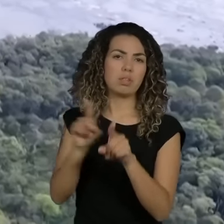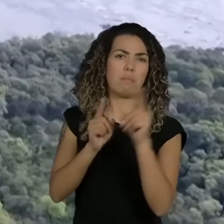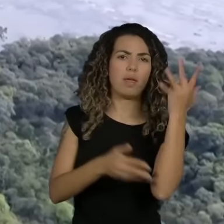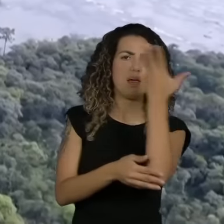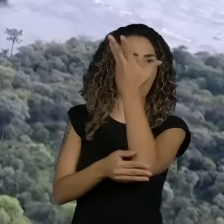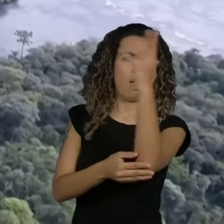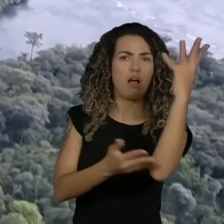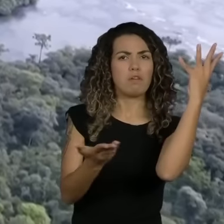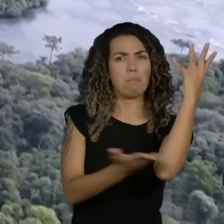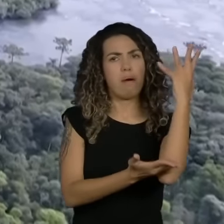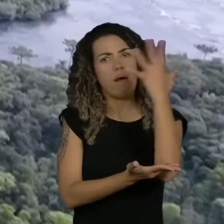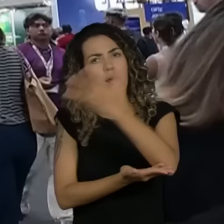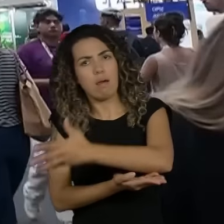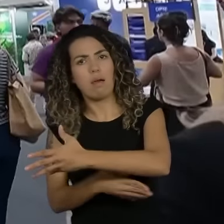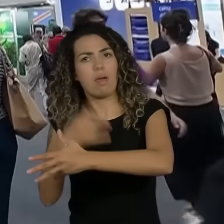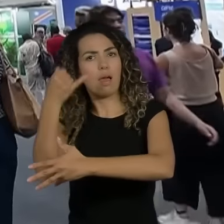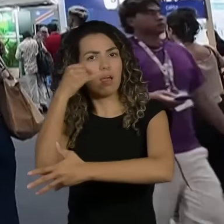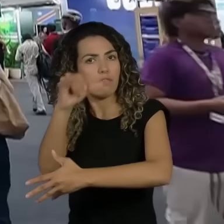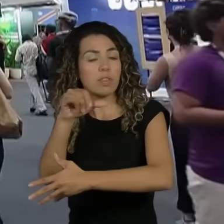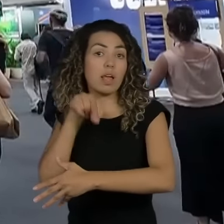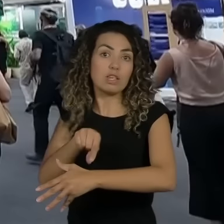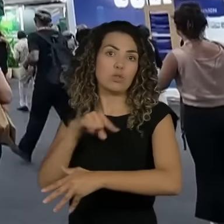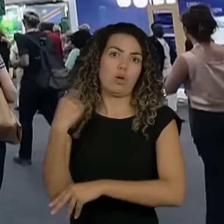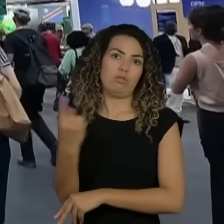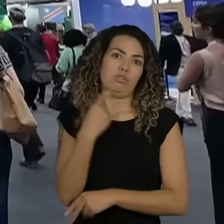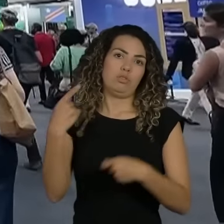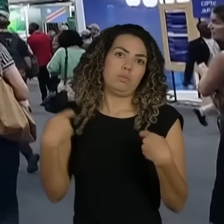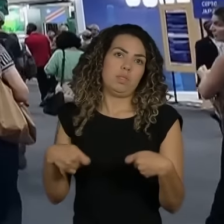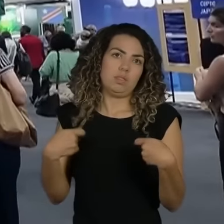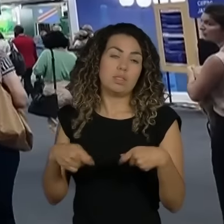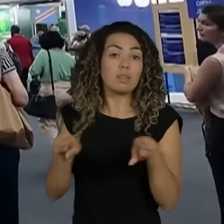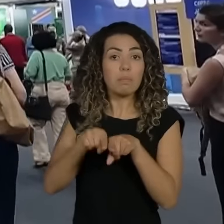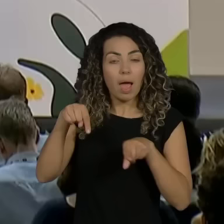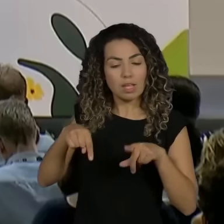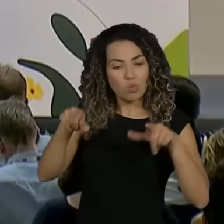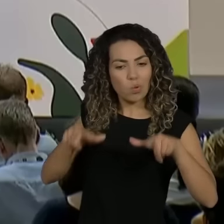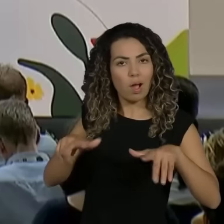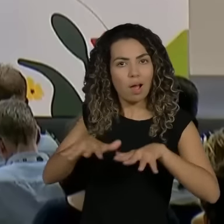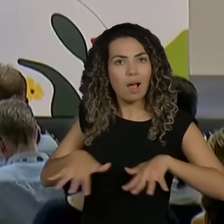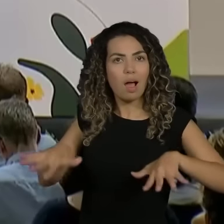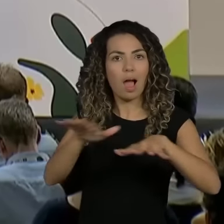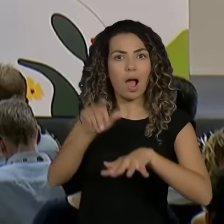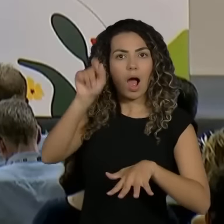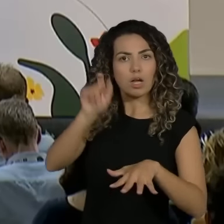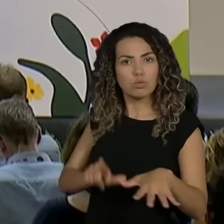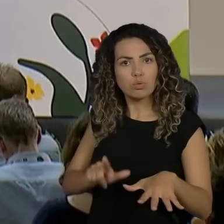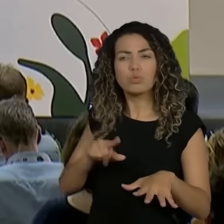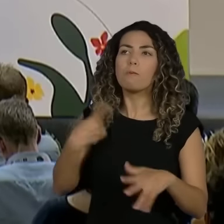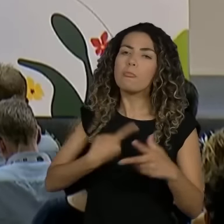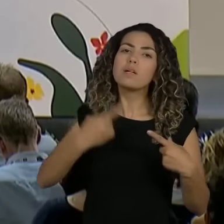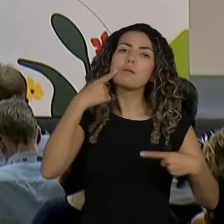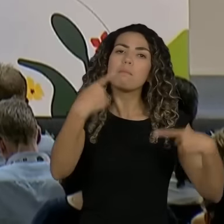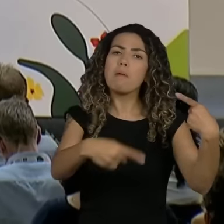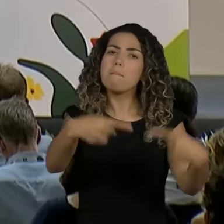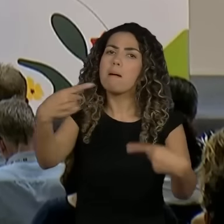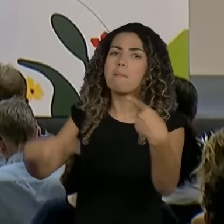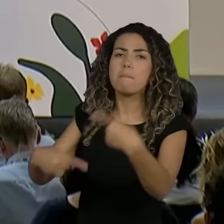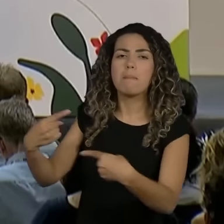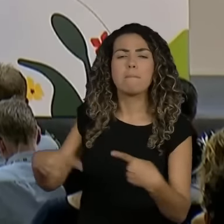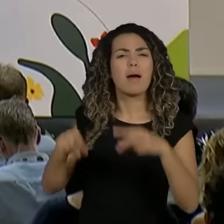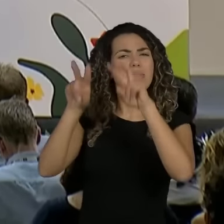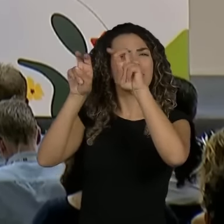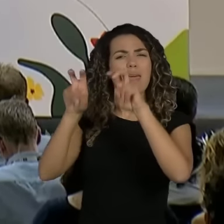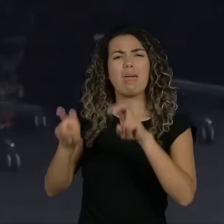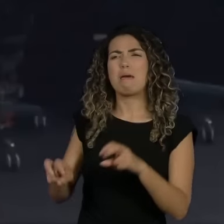é exatamente isso que a gente precisa. E aqui dentro da Zona Azul, a gente continua com os debates de diversos itens. São